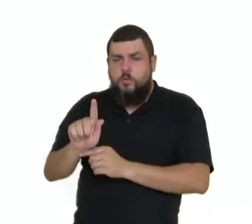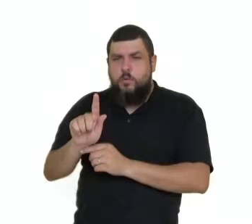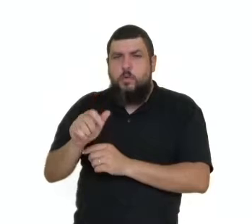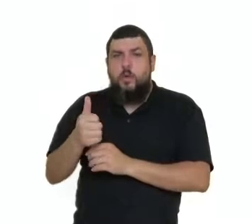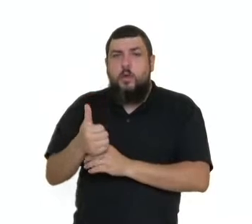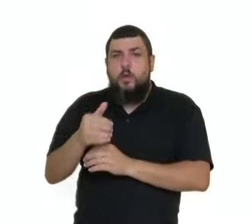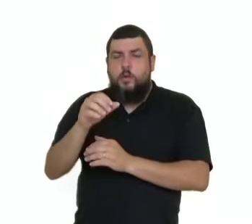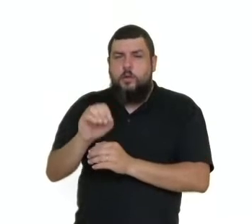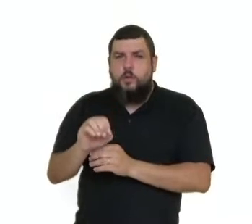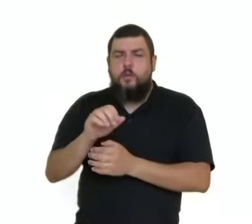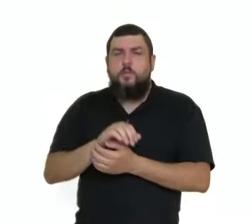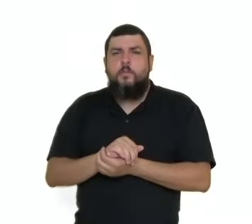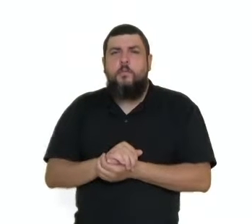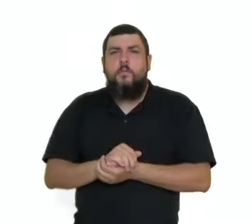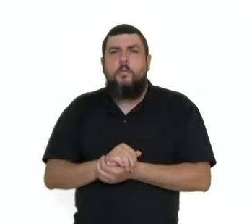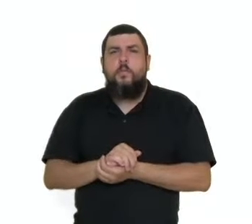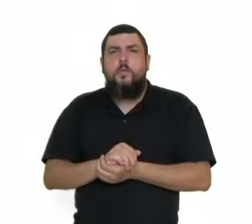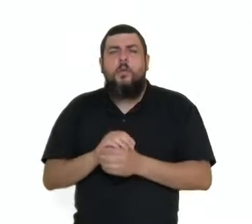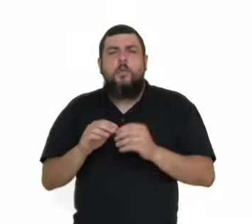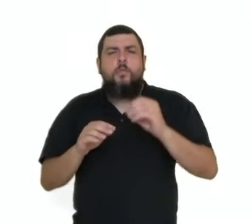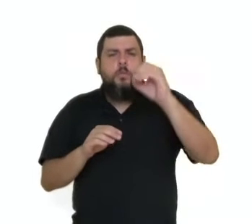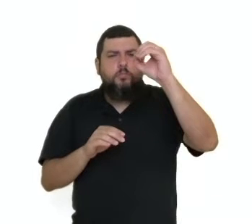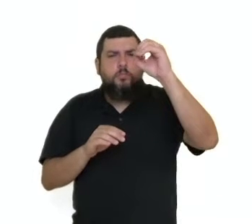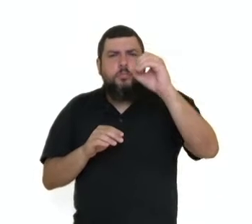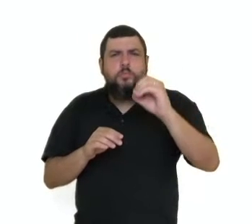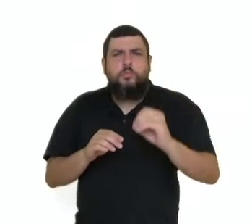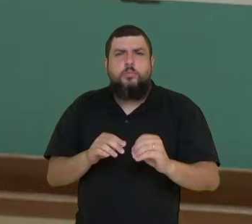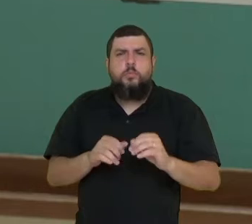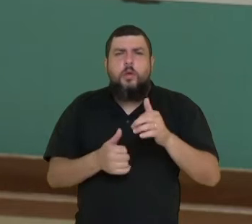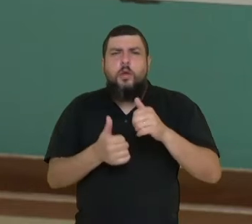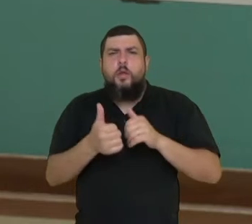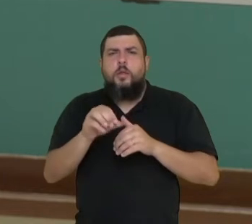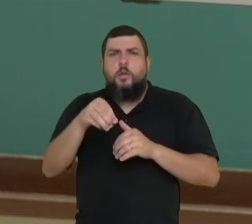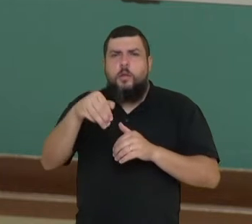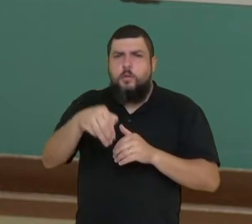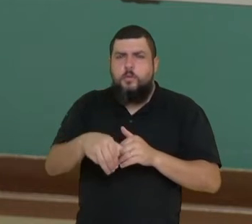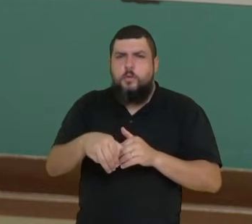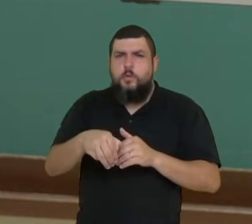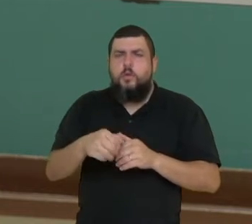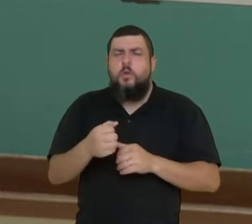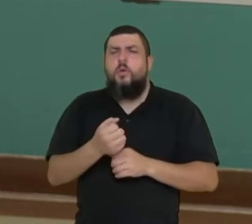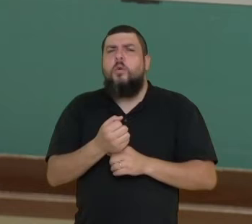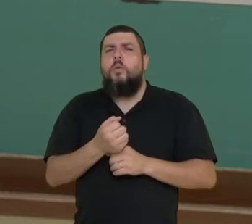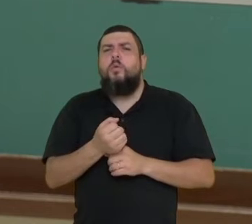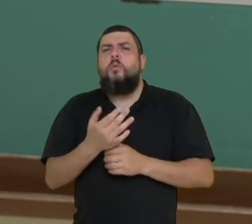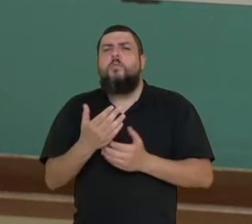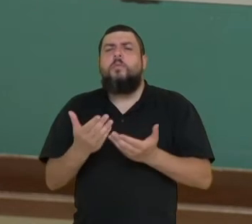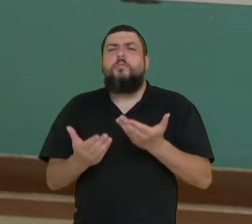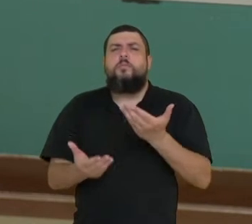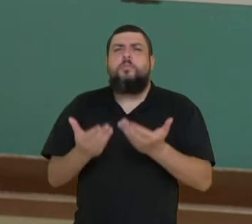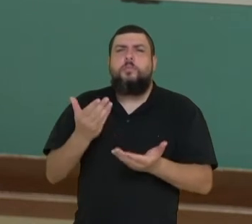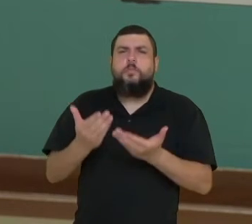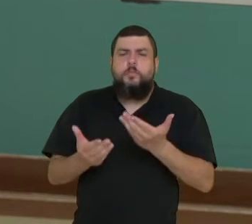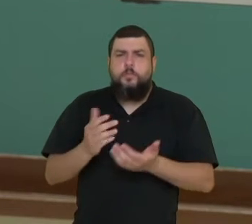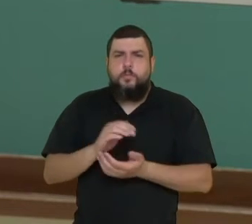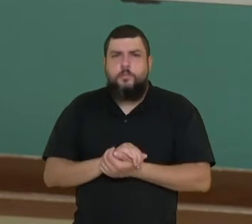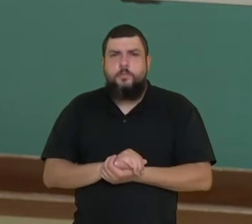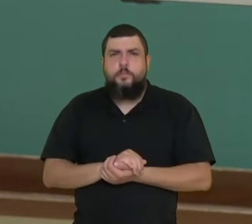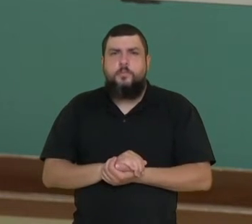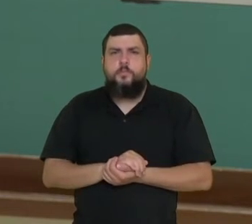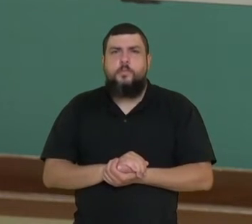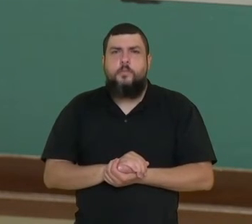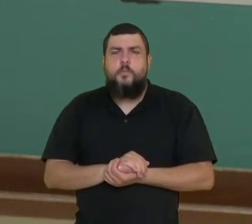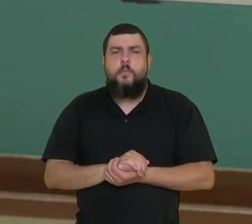3 metros, ele pergunta qual o trabalho da força-peso. Ok? Vou fazer um exemplo aqui com vocês. Então, a primeira coisa que a gente faz,